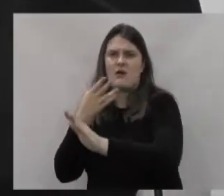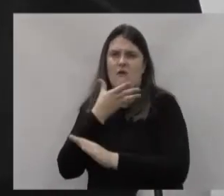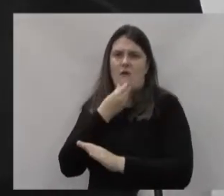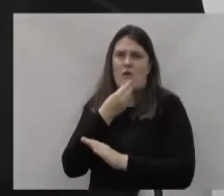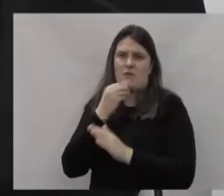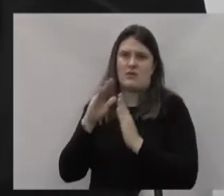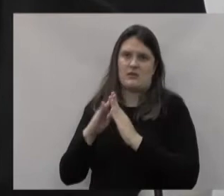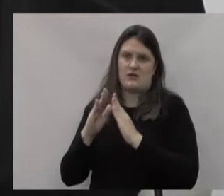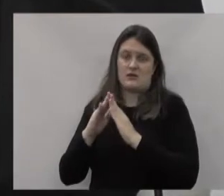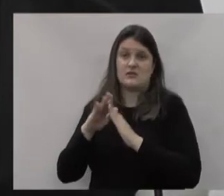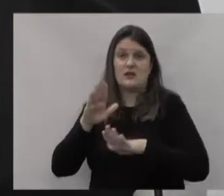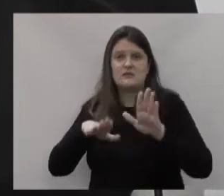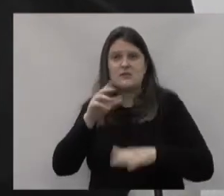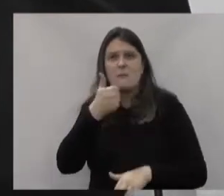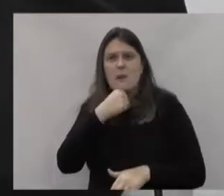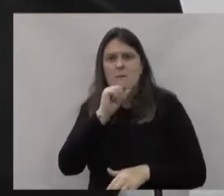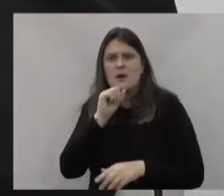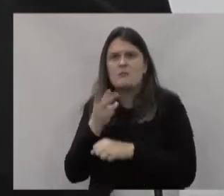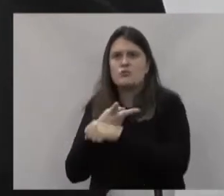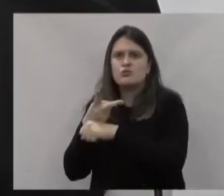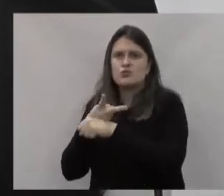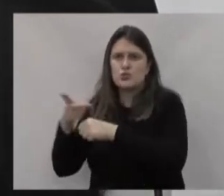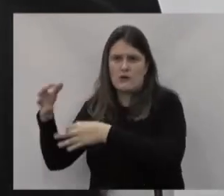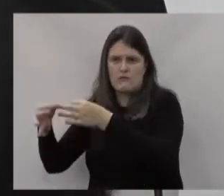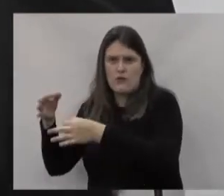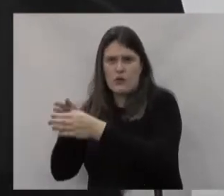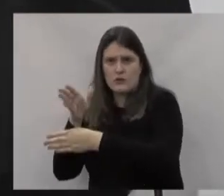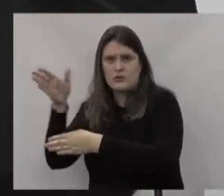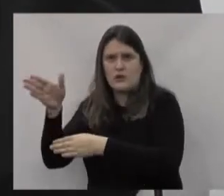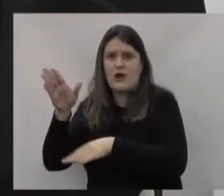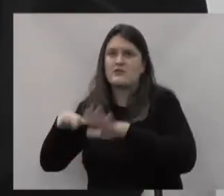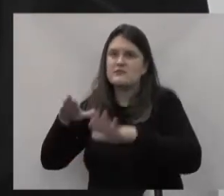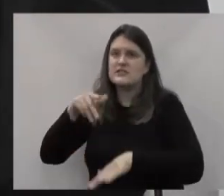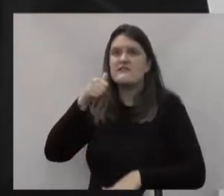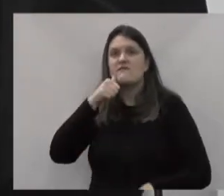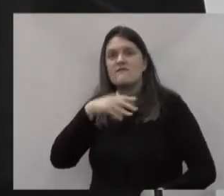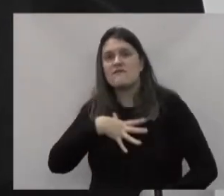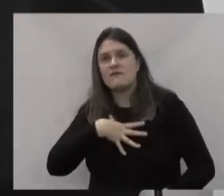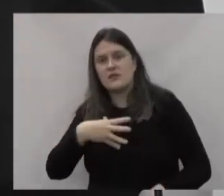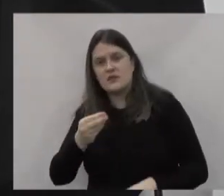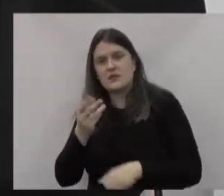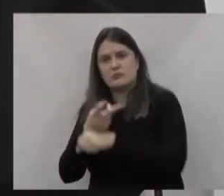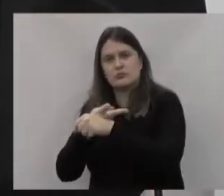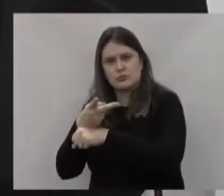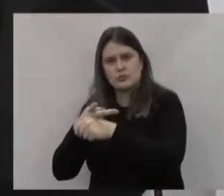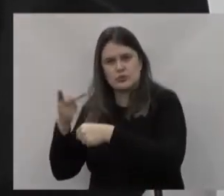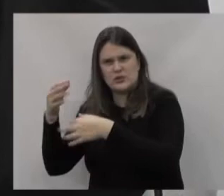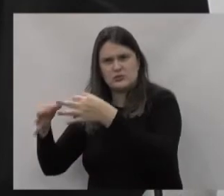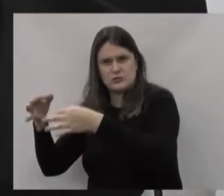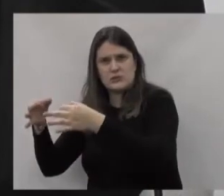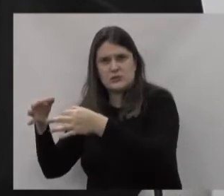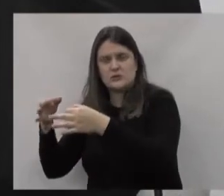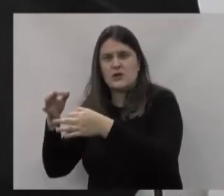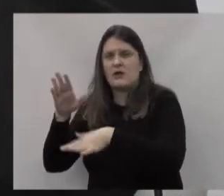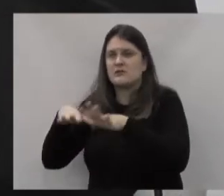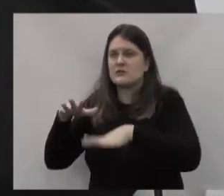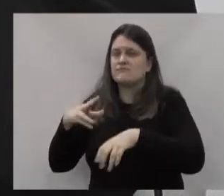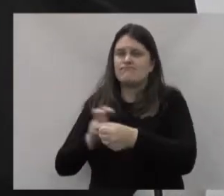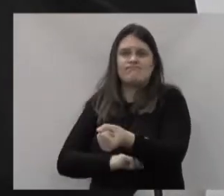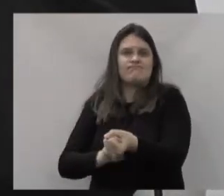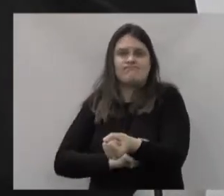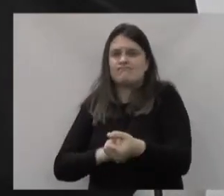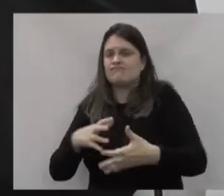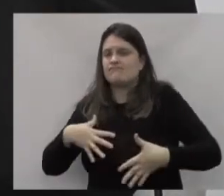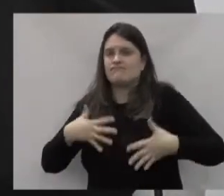Né? Quando as mães nos procuram, ou pior, quando as filhas destas nos procuram, elas já chegam a um ponto de